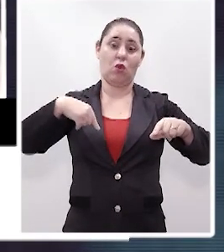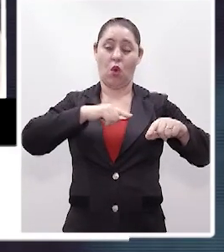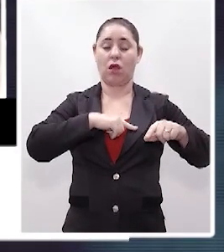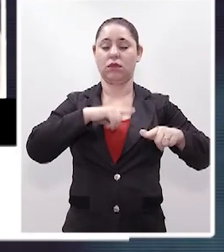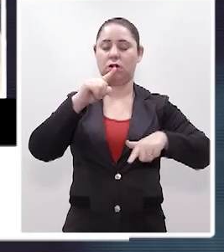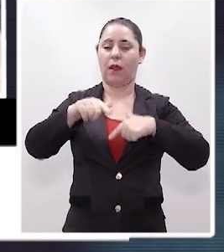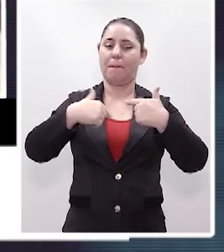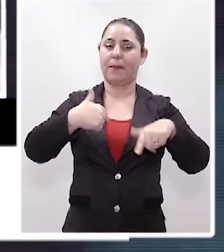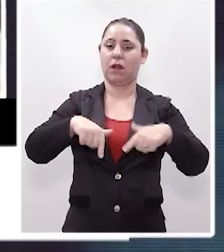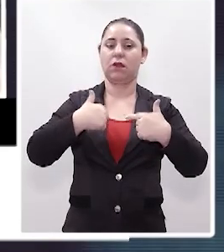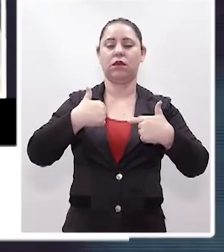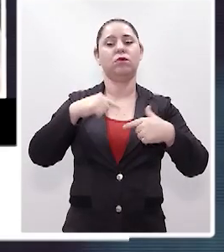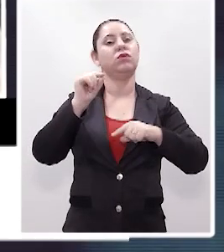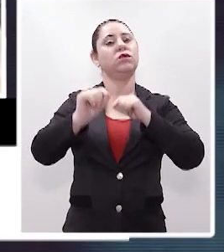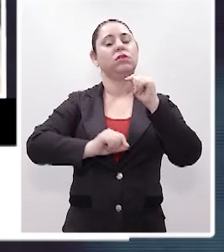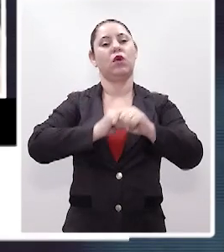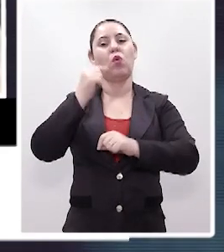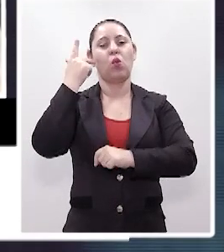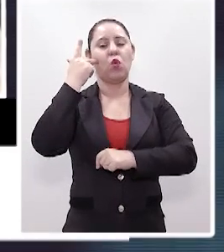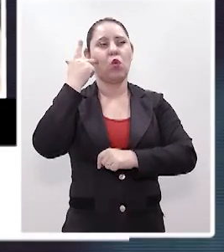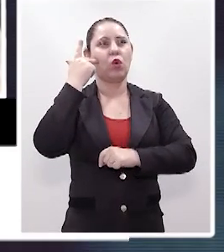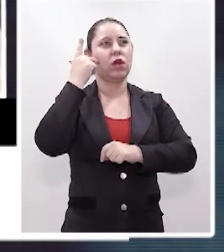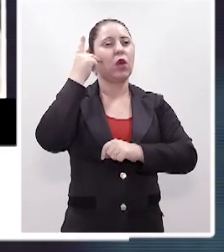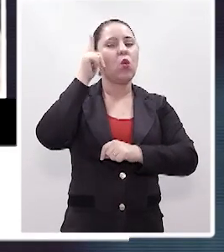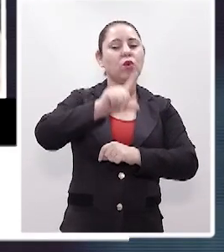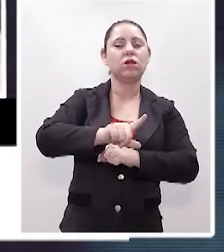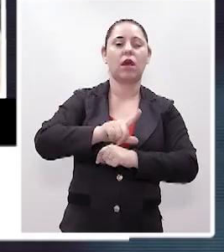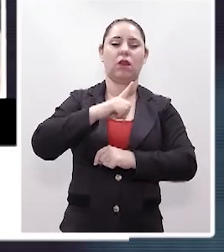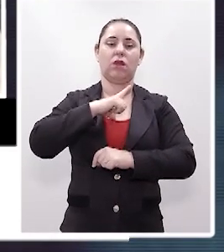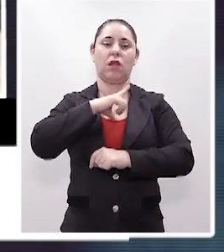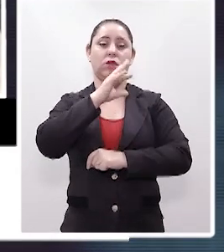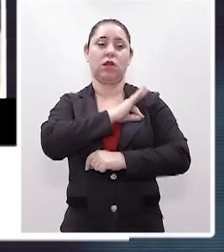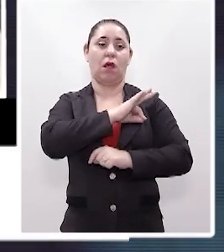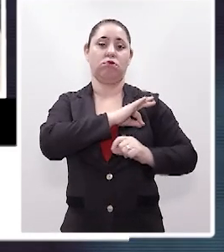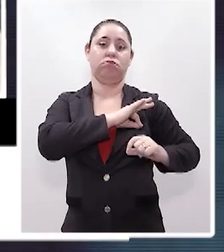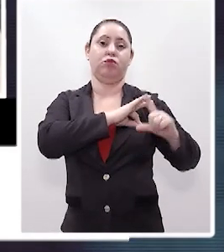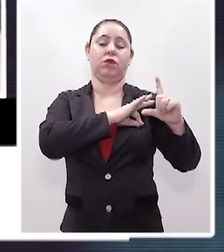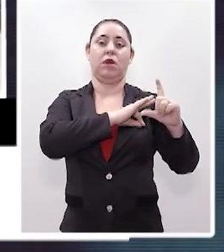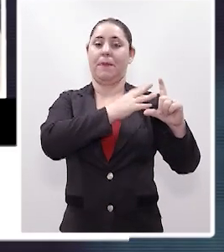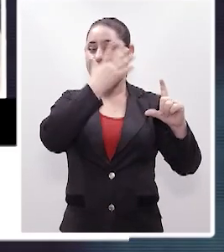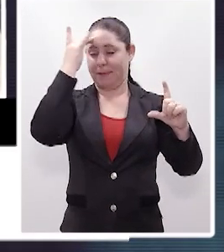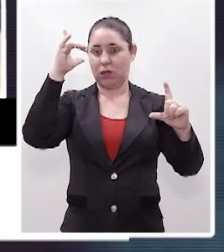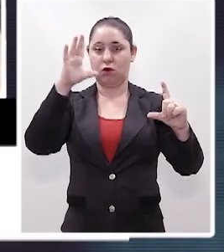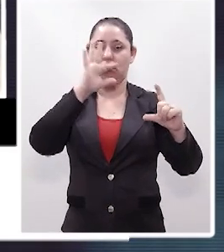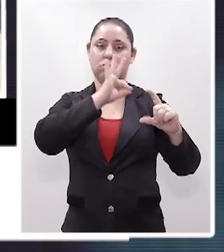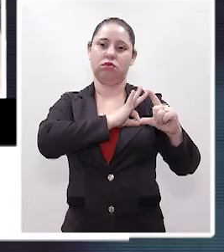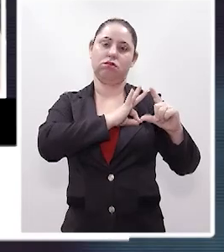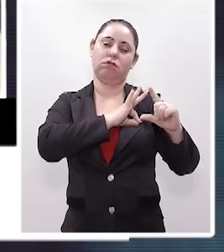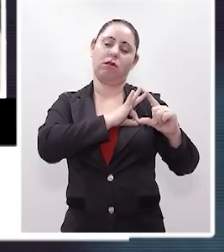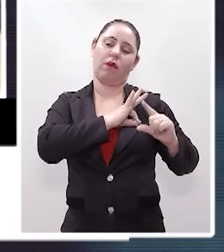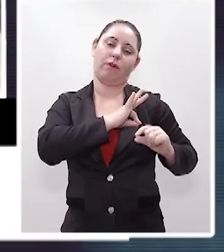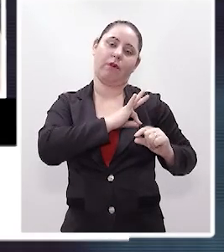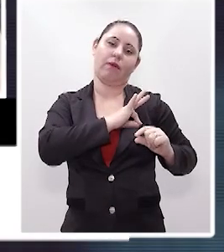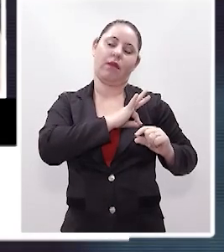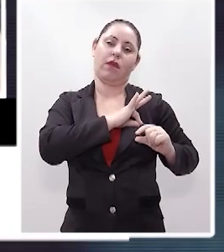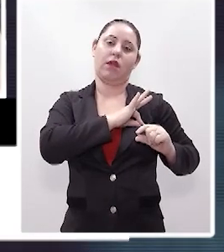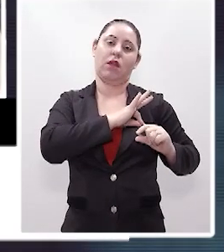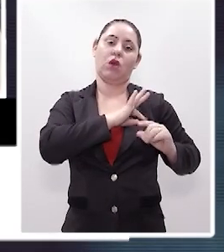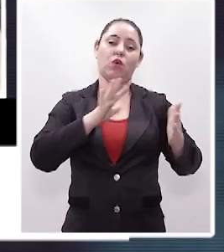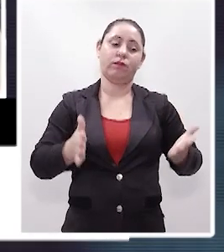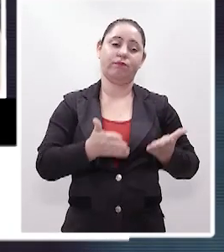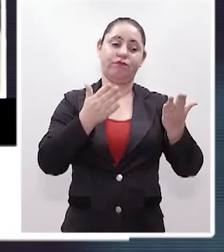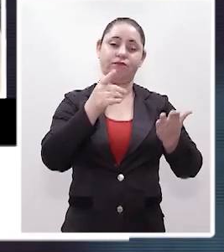Deus, trabalha, consegue ter uma renda um pouco maior do que muitas pessoas e consegue oferecer isso para